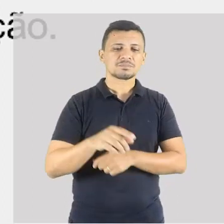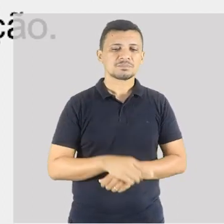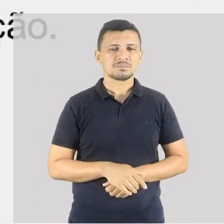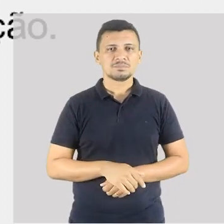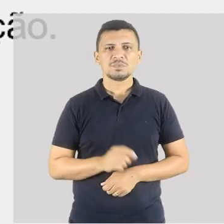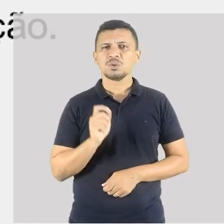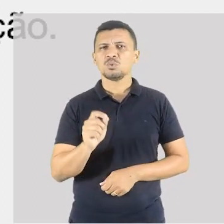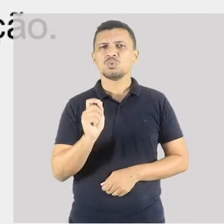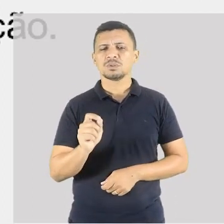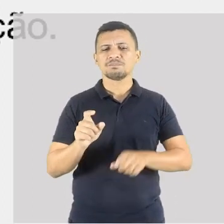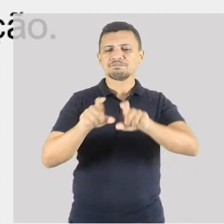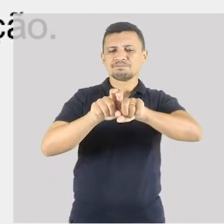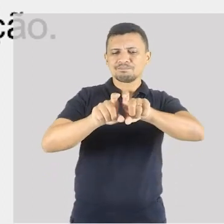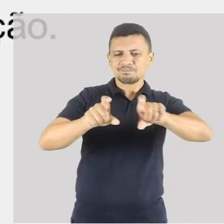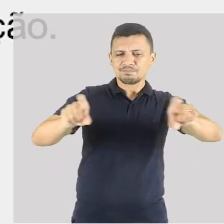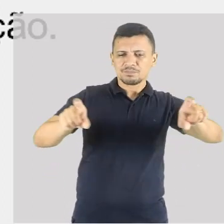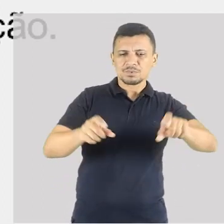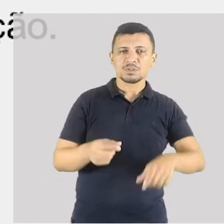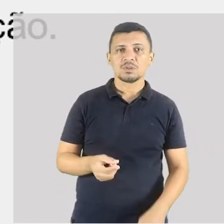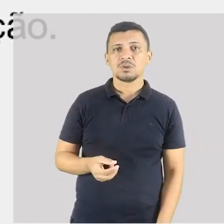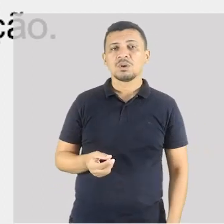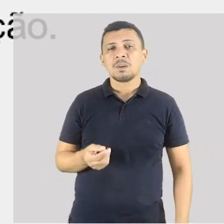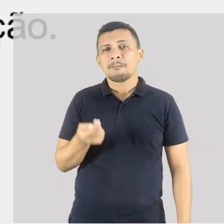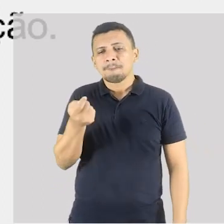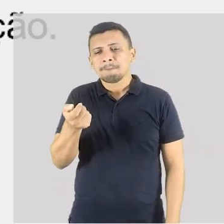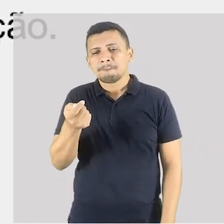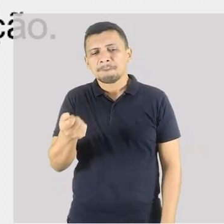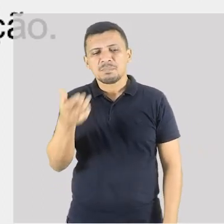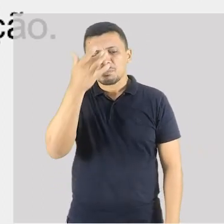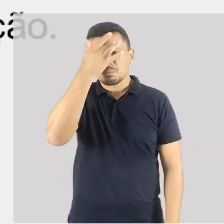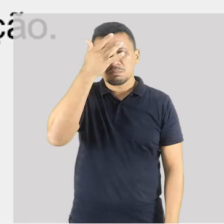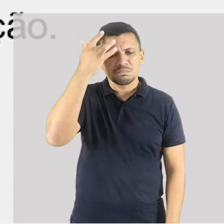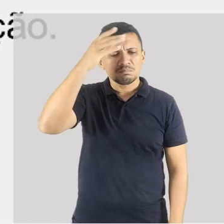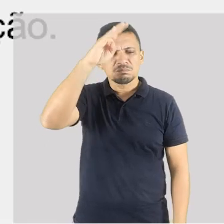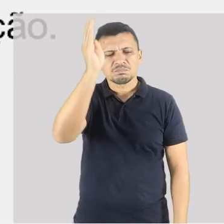concerne a oração, uns poucos de brasileirismos